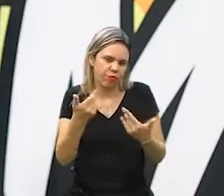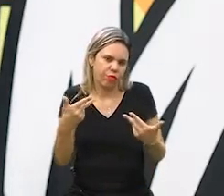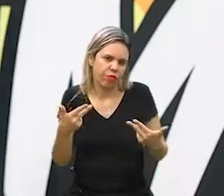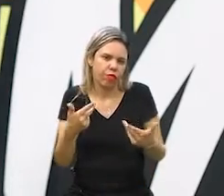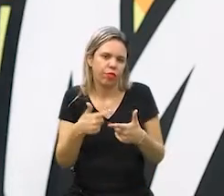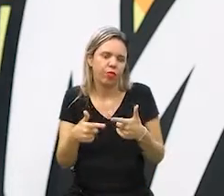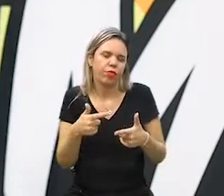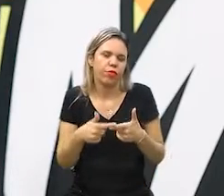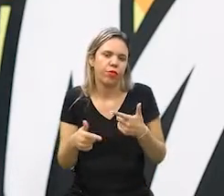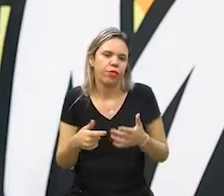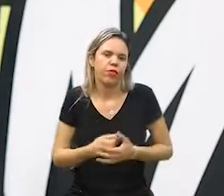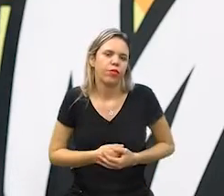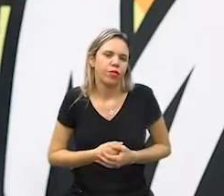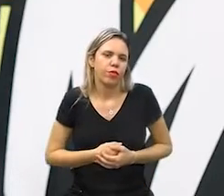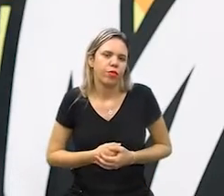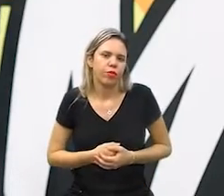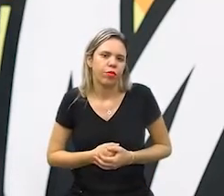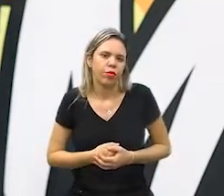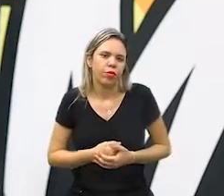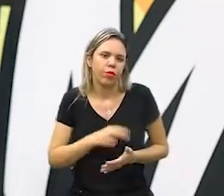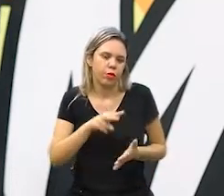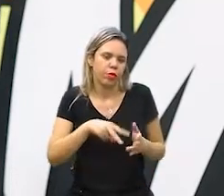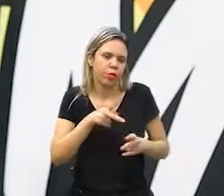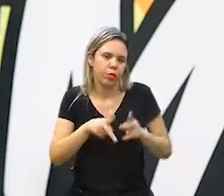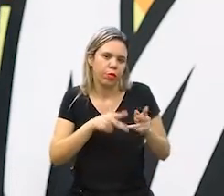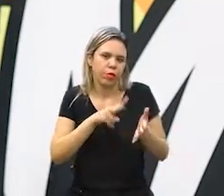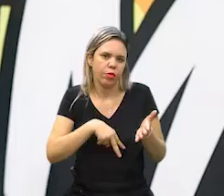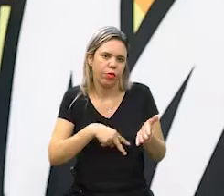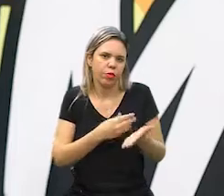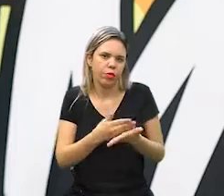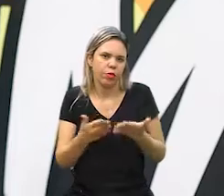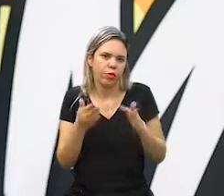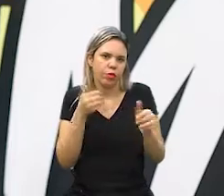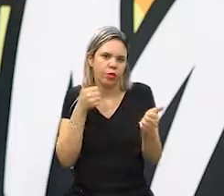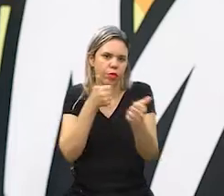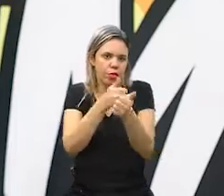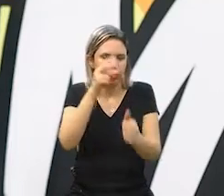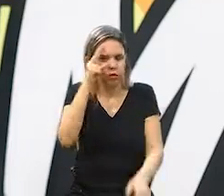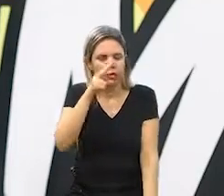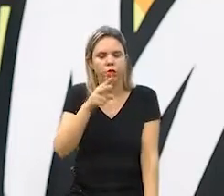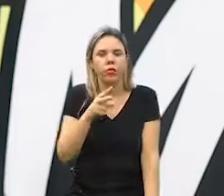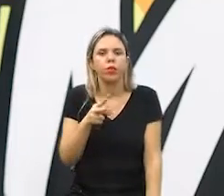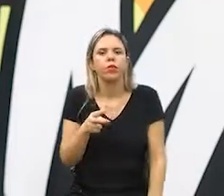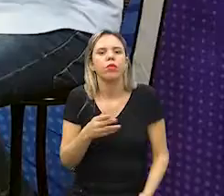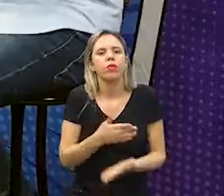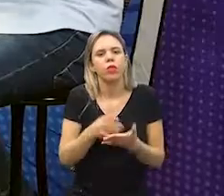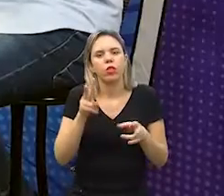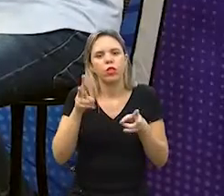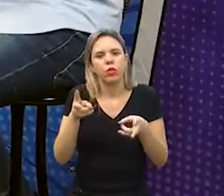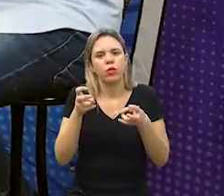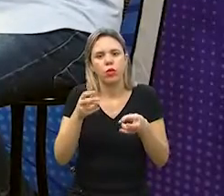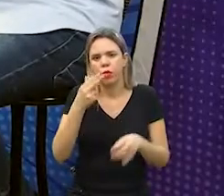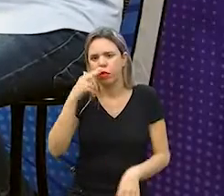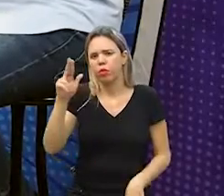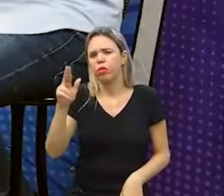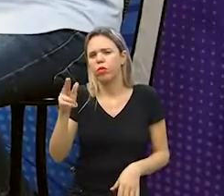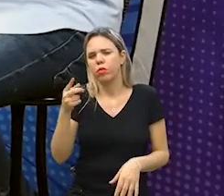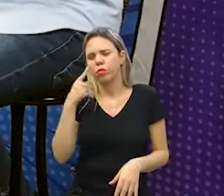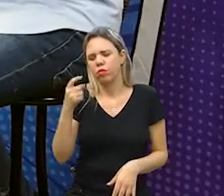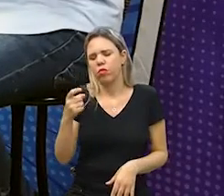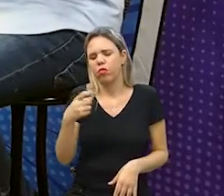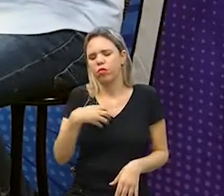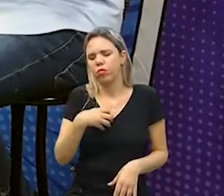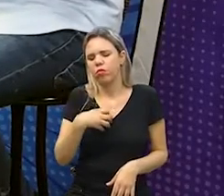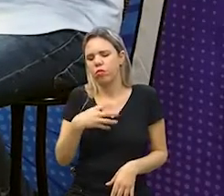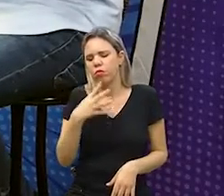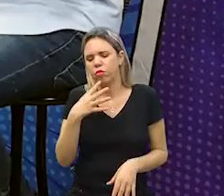alguma situação inusitada quando o leitor leu e começou a acompanhar a história e começou a ver nazismo? Ou até mesmo interessante